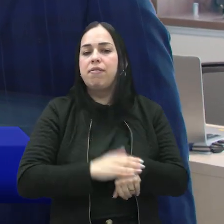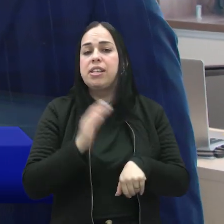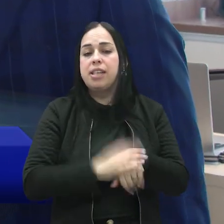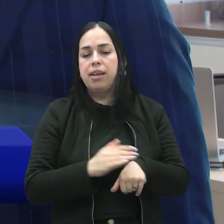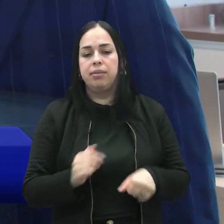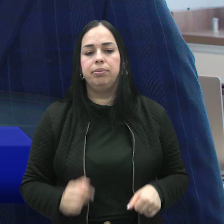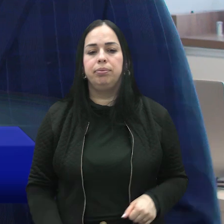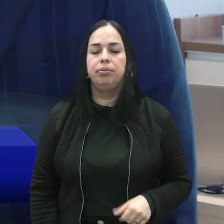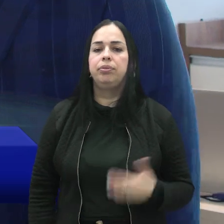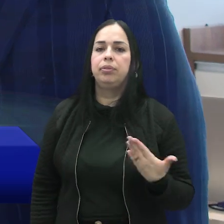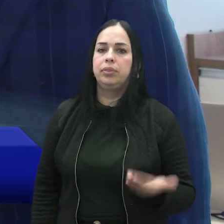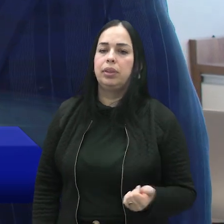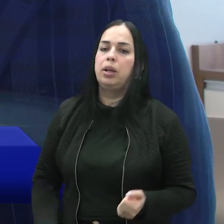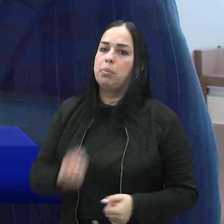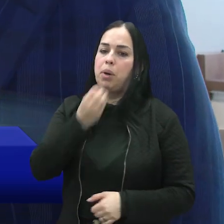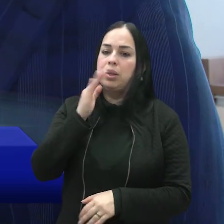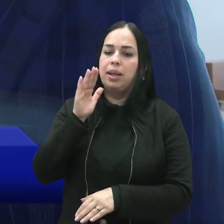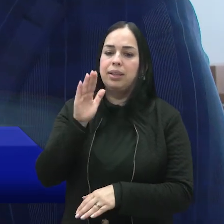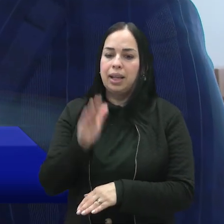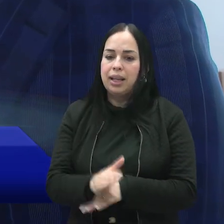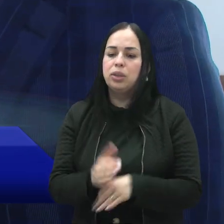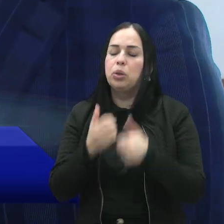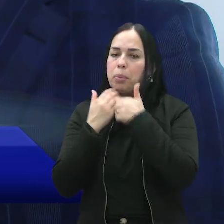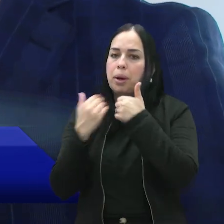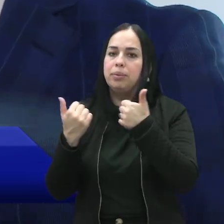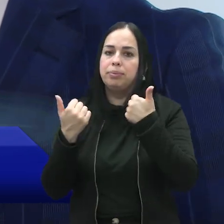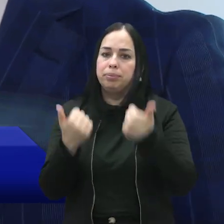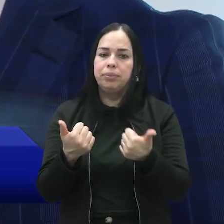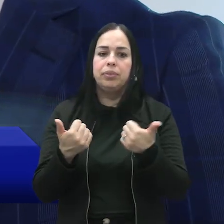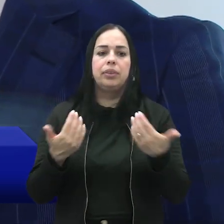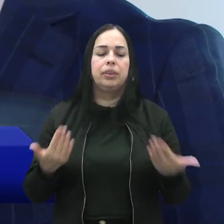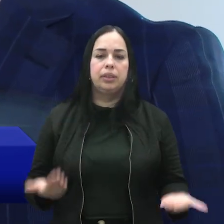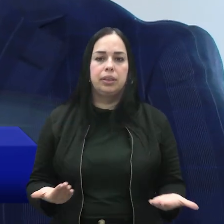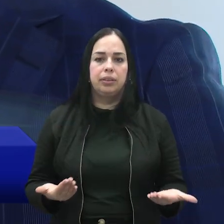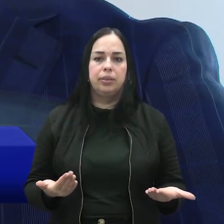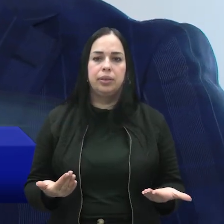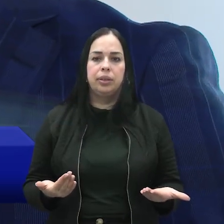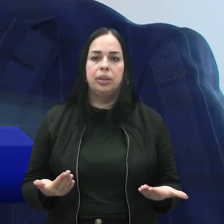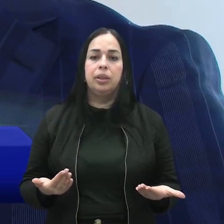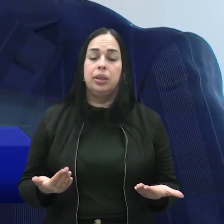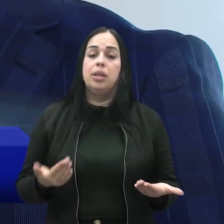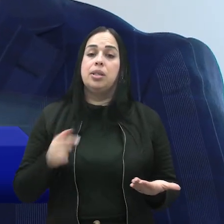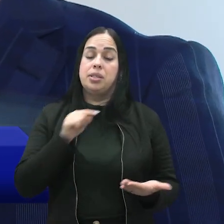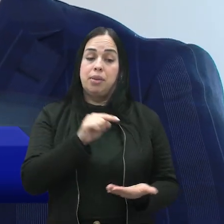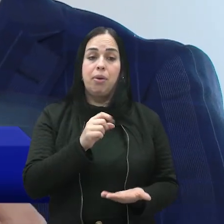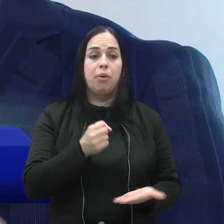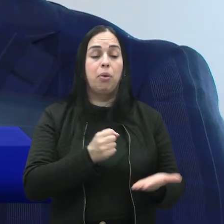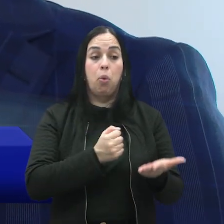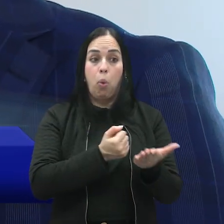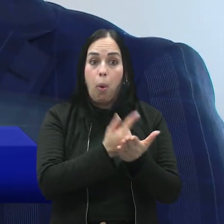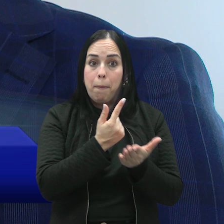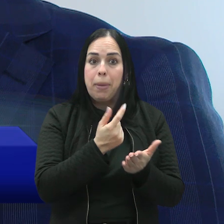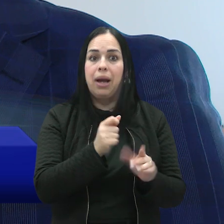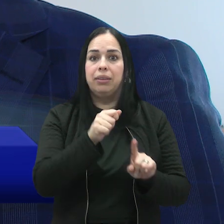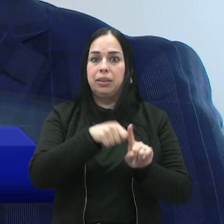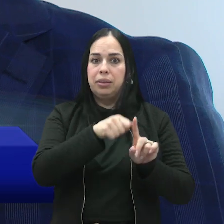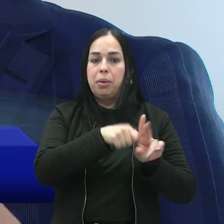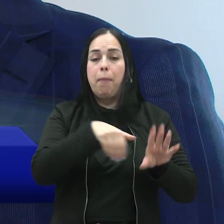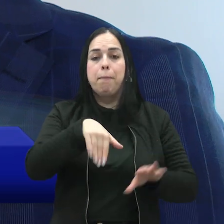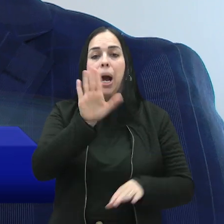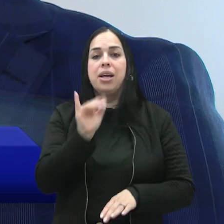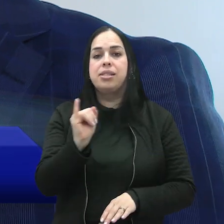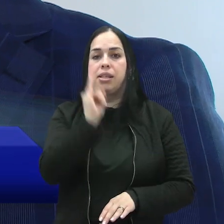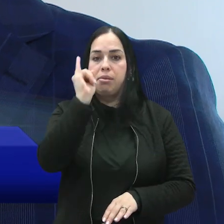precisa ter antes de fechar um negócio? Boa tarde, Ana Vitória, tudo bem? Vamos lá, quando você vai comprar um imóvel financiado, o